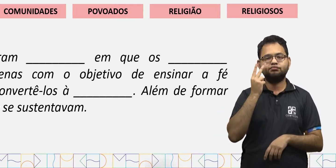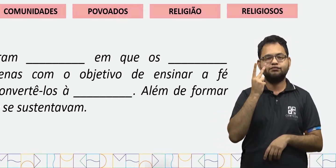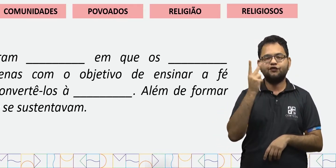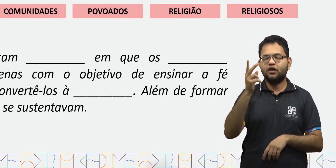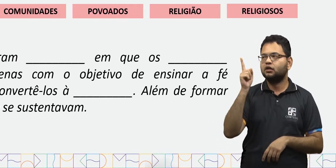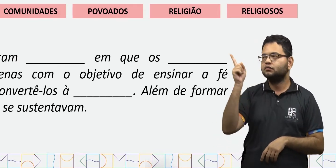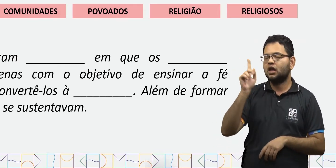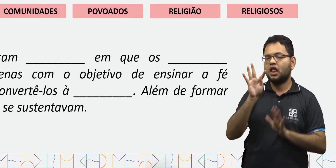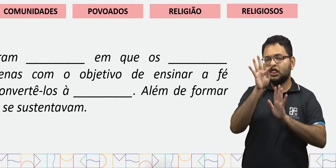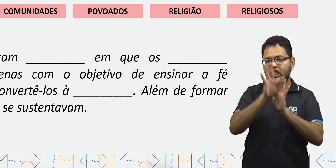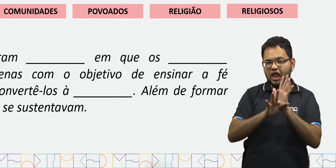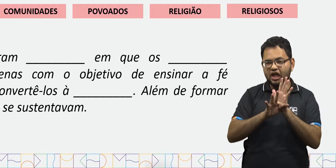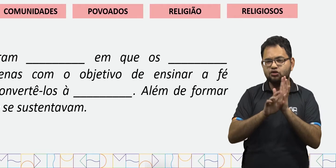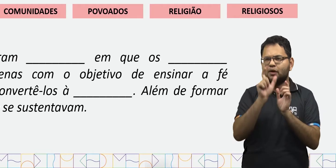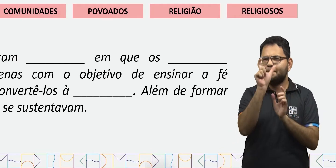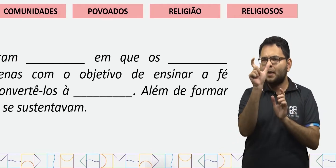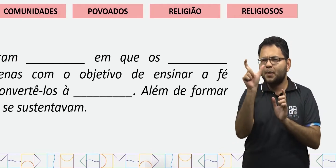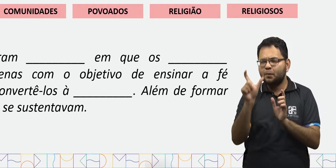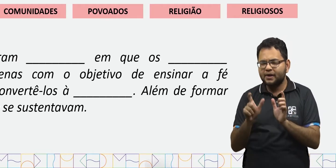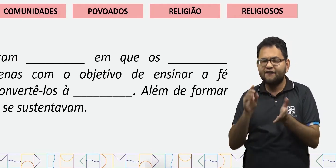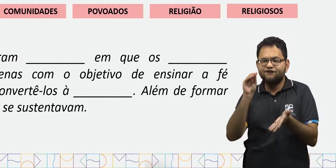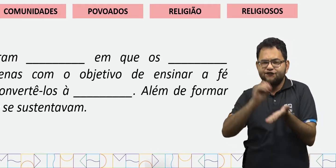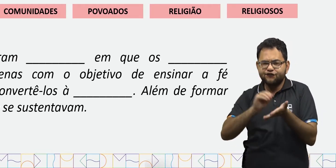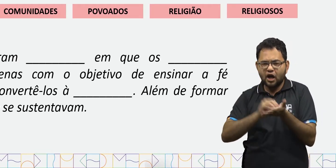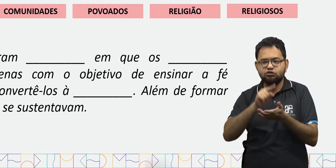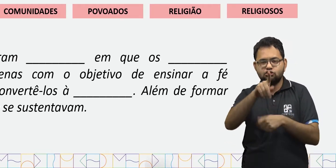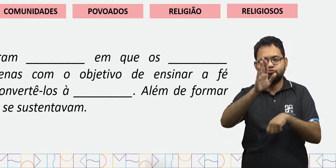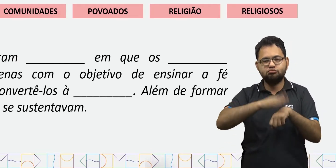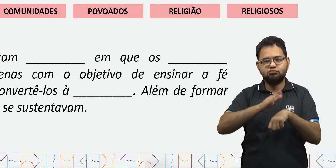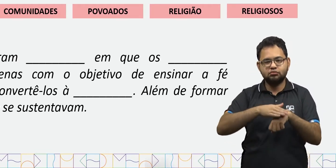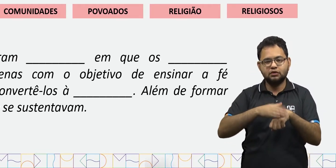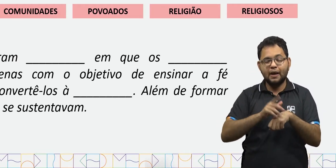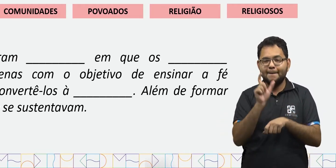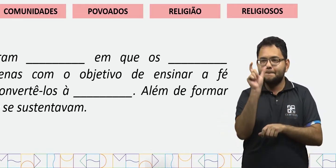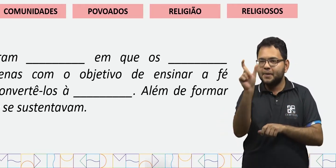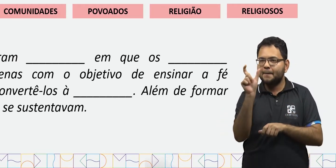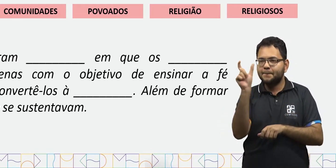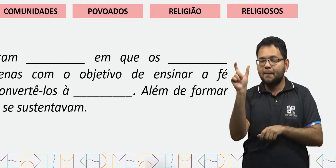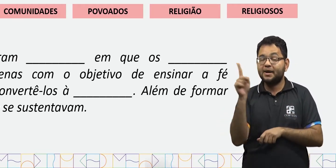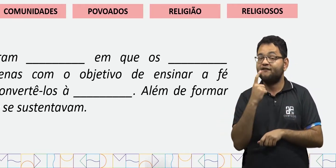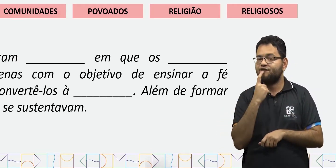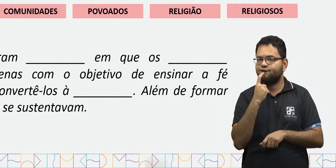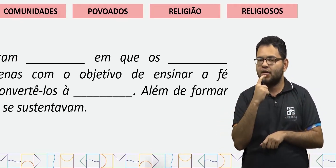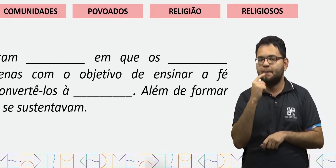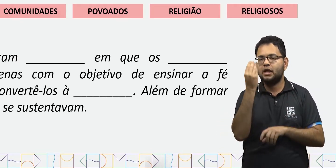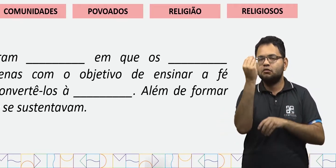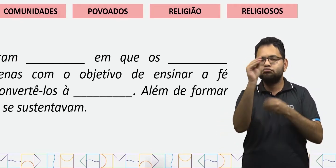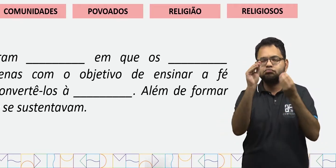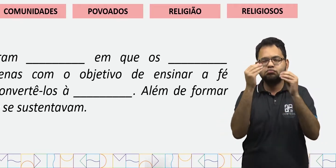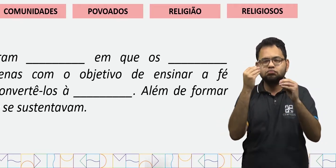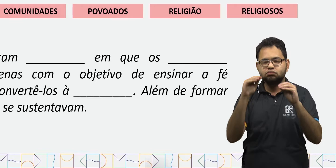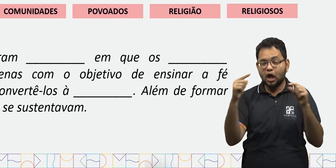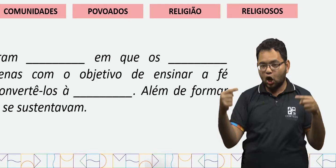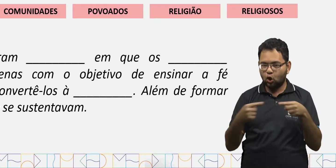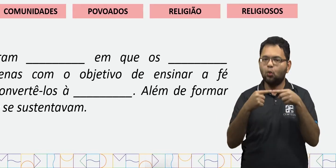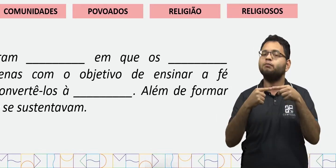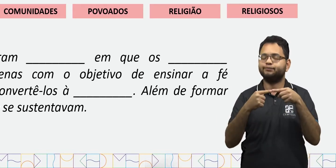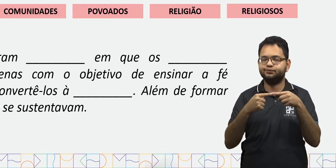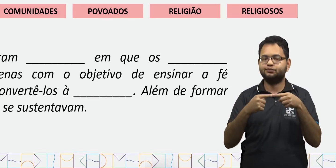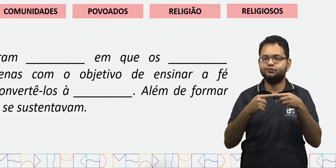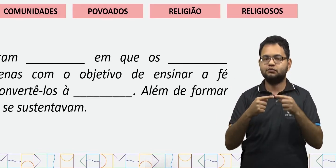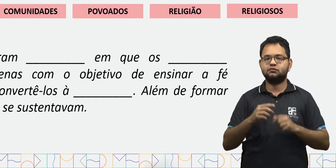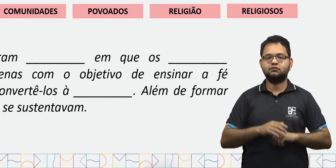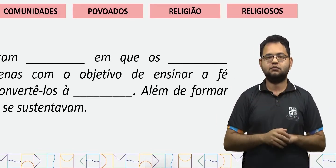missões, complete o texto abaixo usando as seguintes palavras. As palavras são católica,